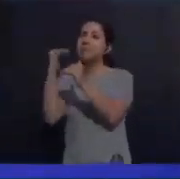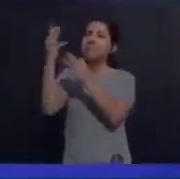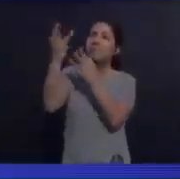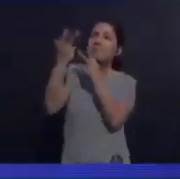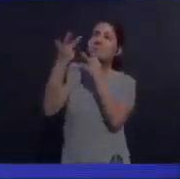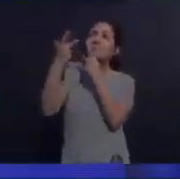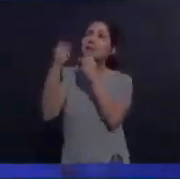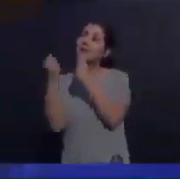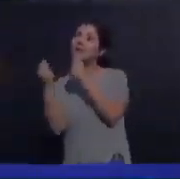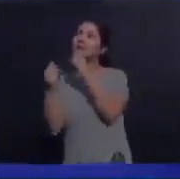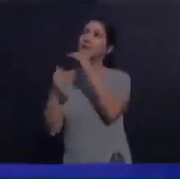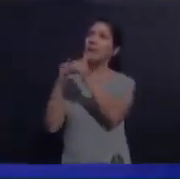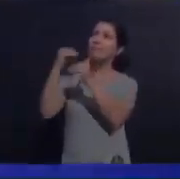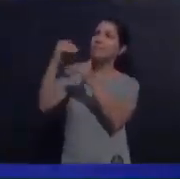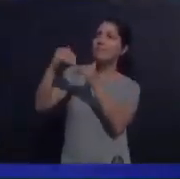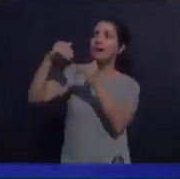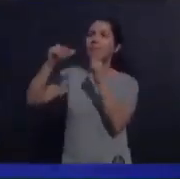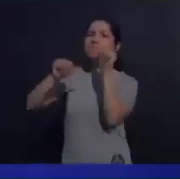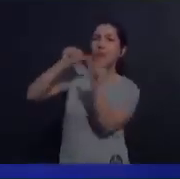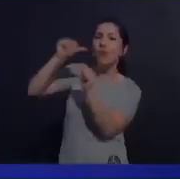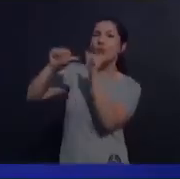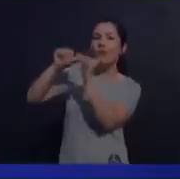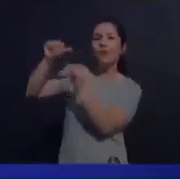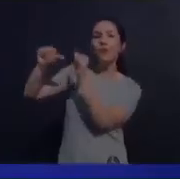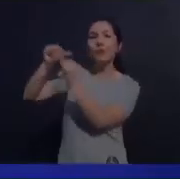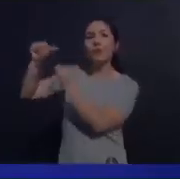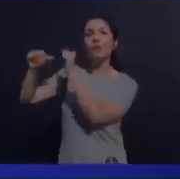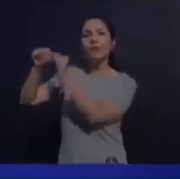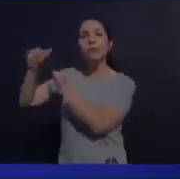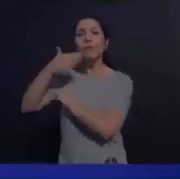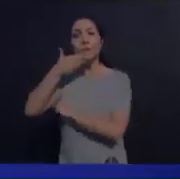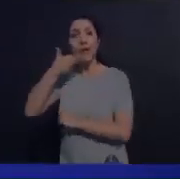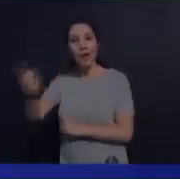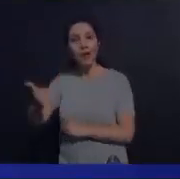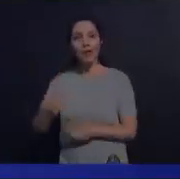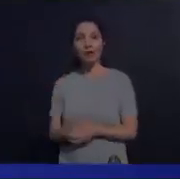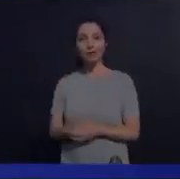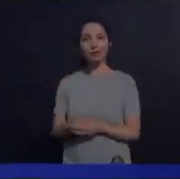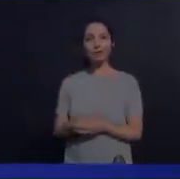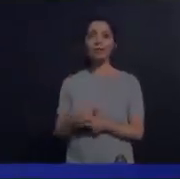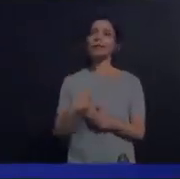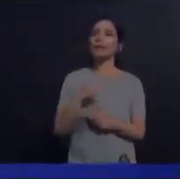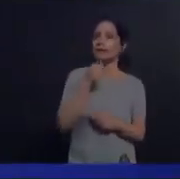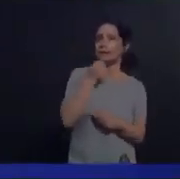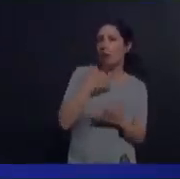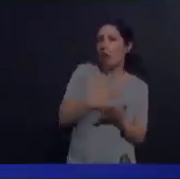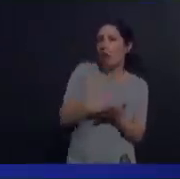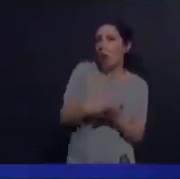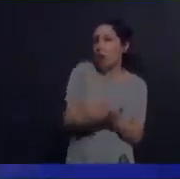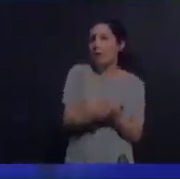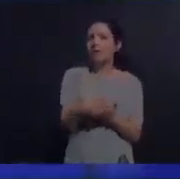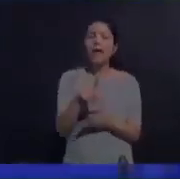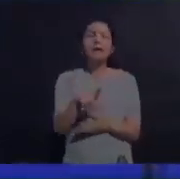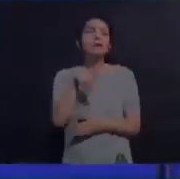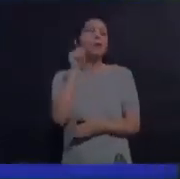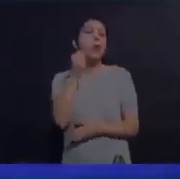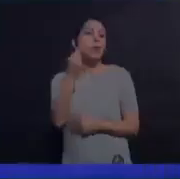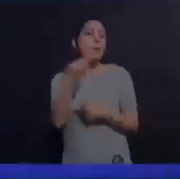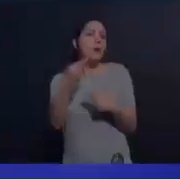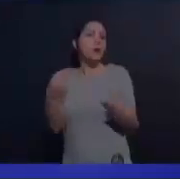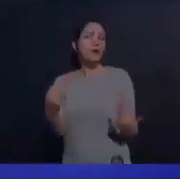de equilíbrio? É você reconhecer que você precisa melhorar. Não, eu começo uma coisa e eu não